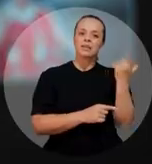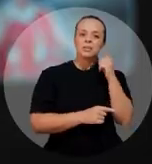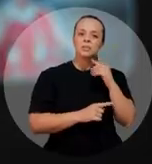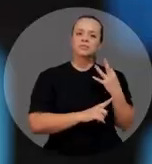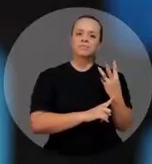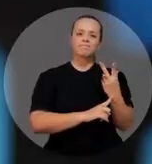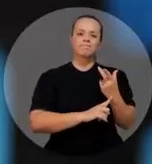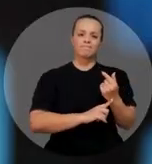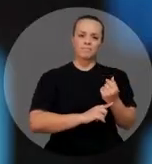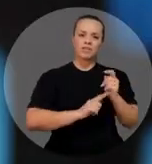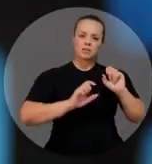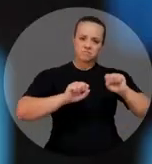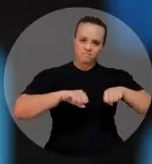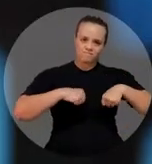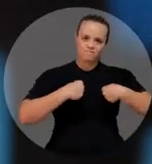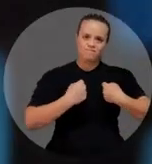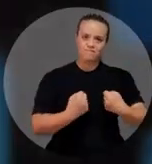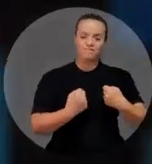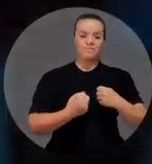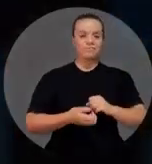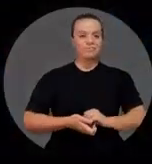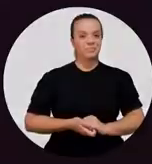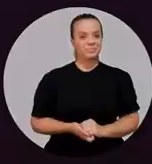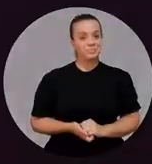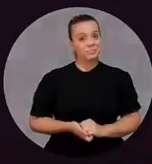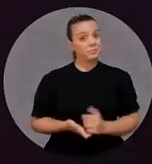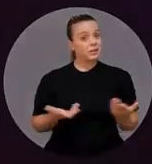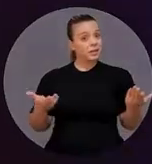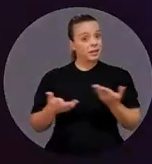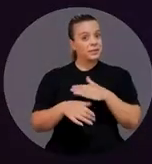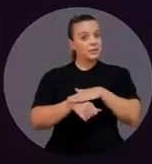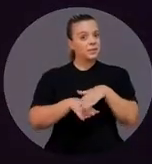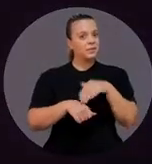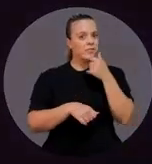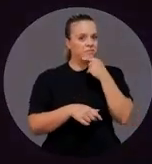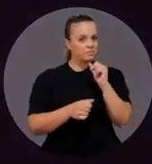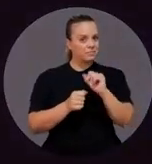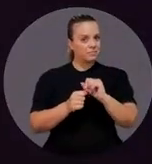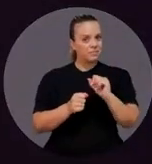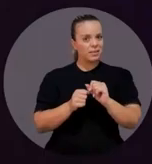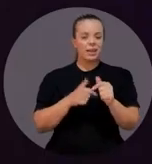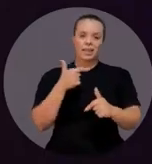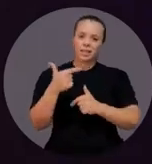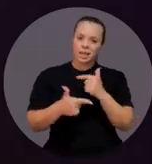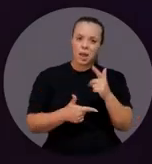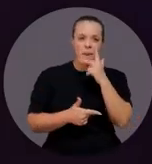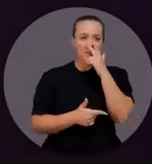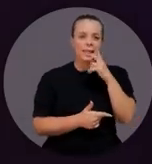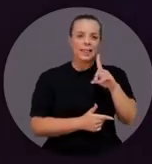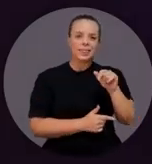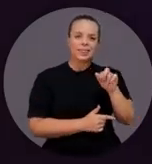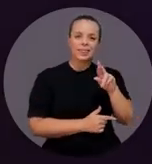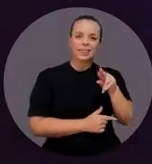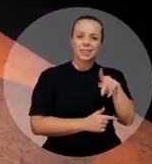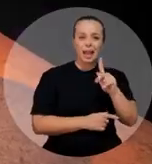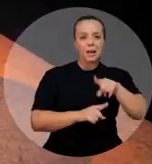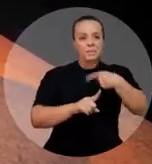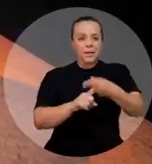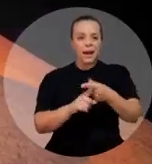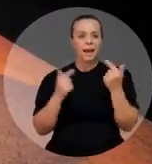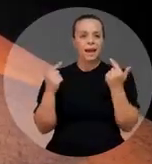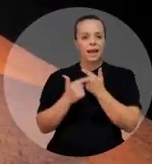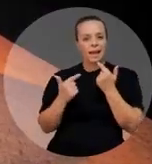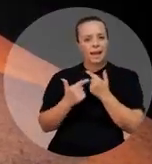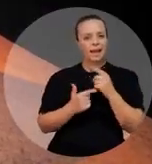arte aqui, pela resistência. Converso agora com um realizador que é meio darkzeira e meio comédia,